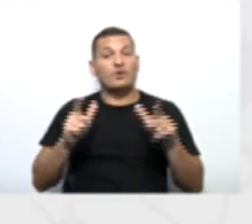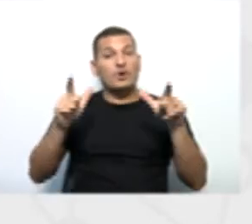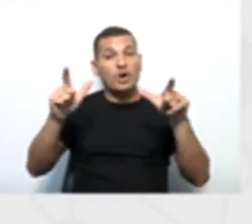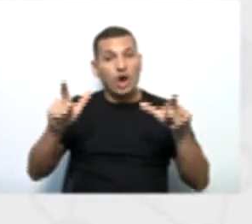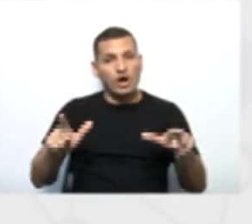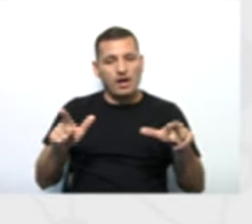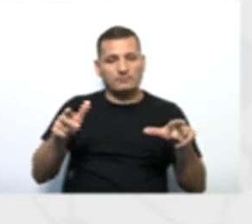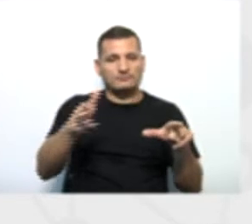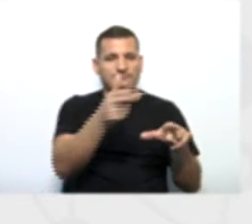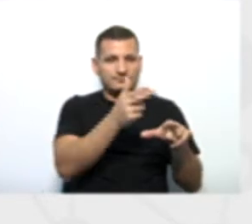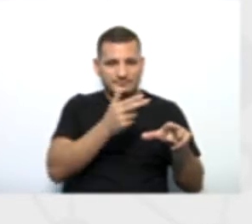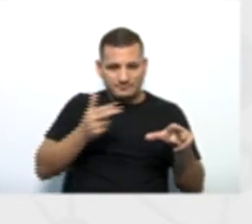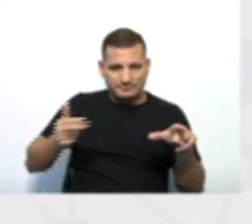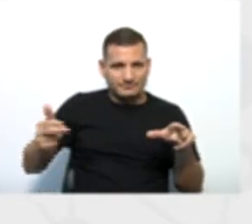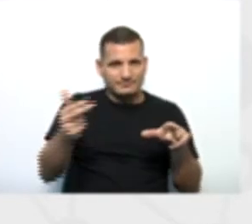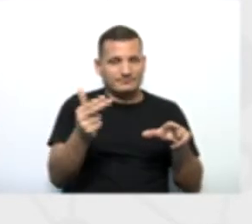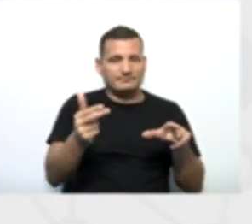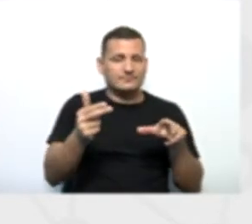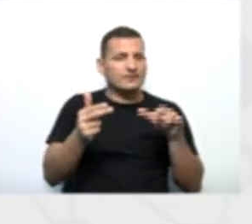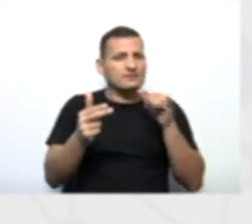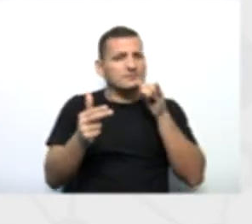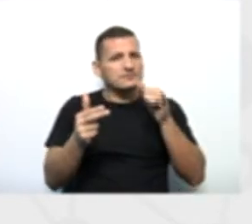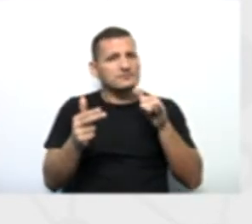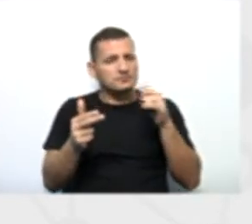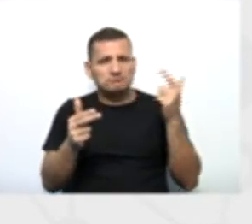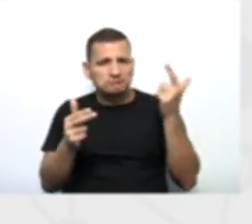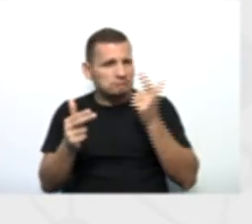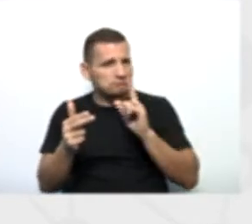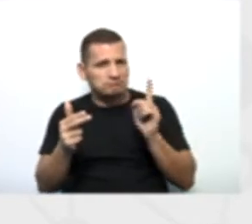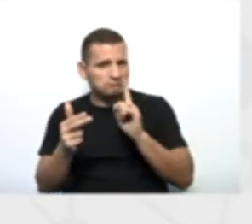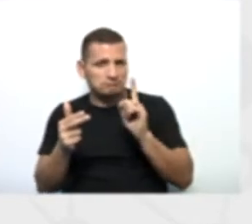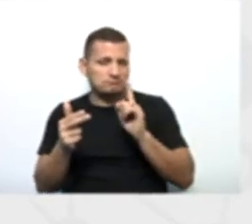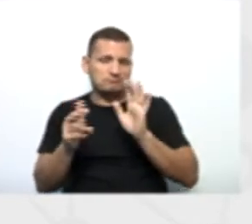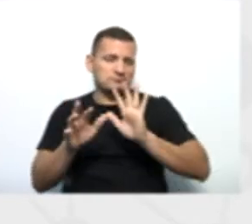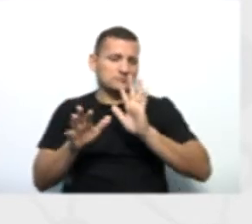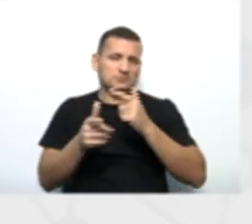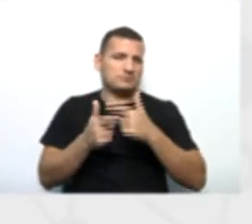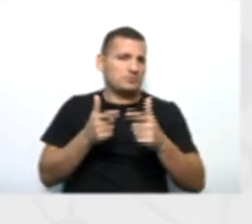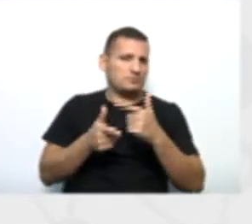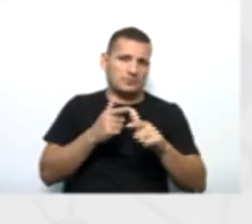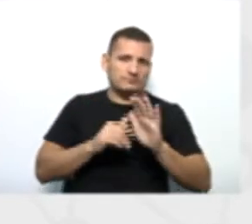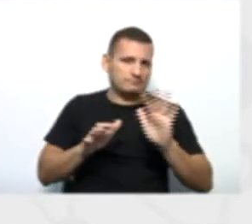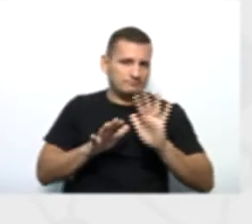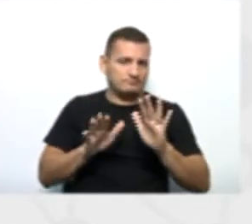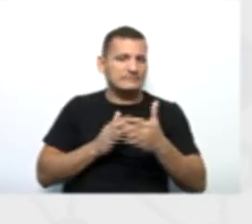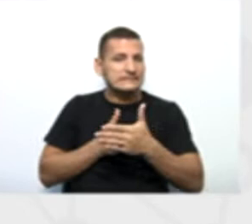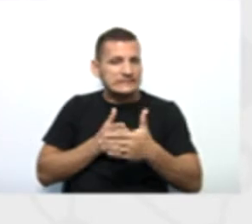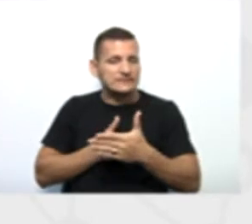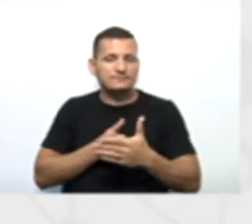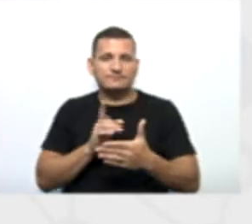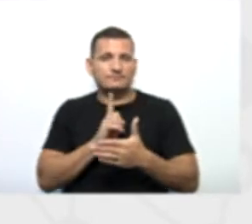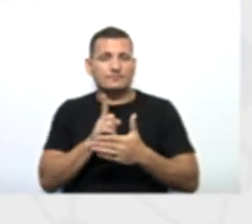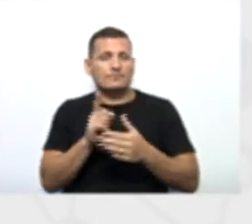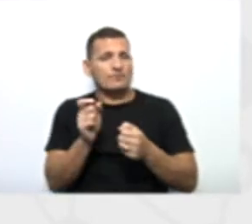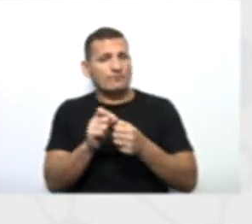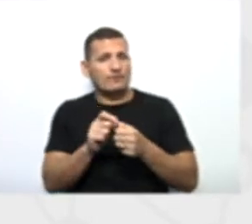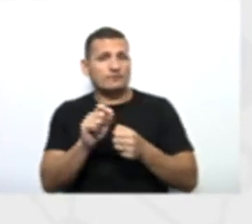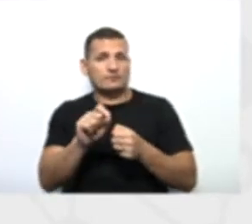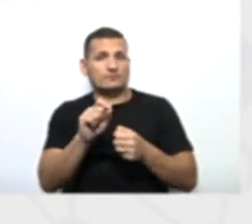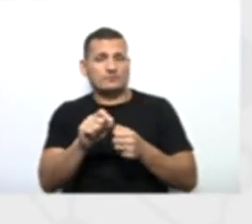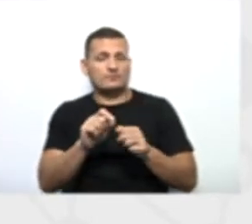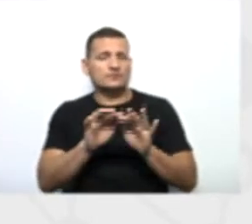mas se não houver condições, né, de conseguir, isso não deverá ser um obstáculo. Faz-se um